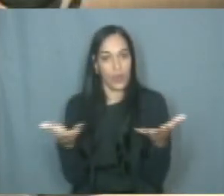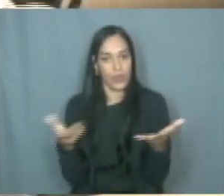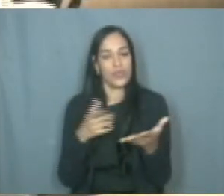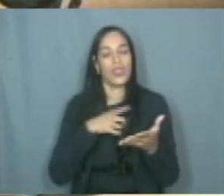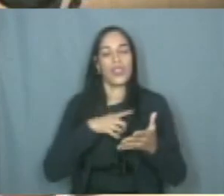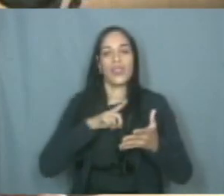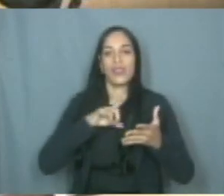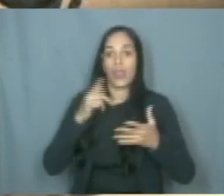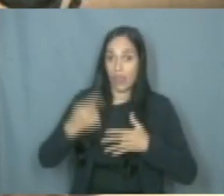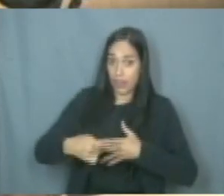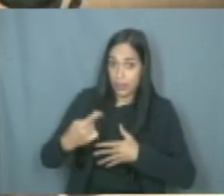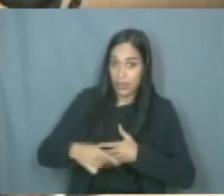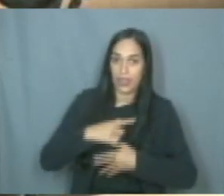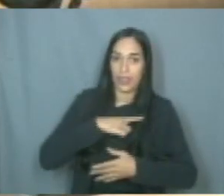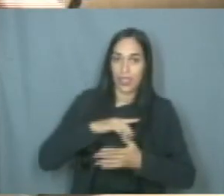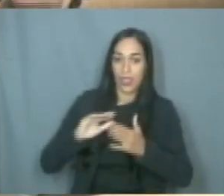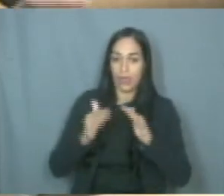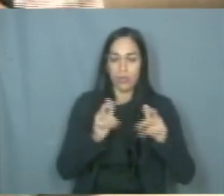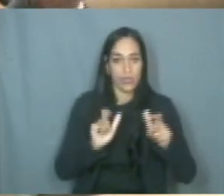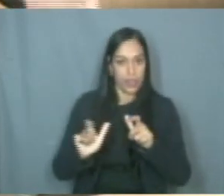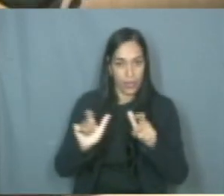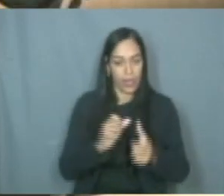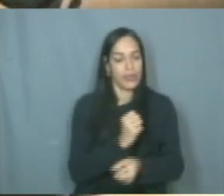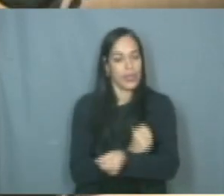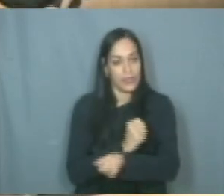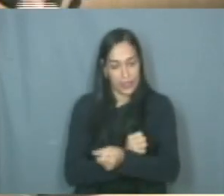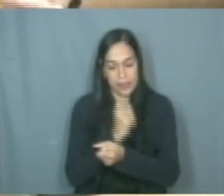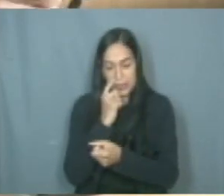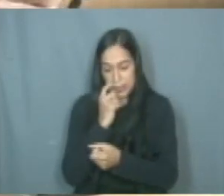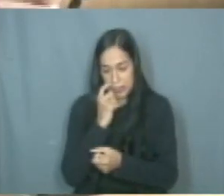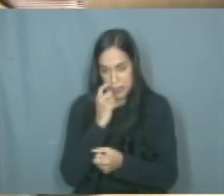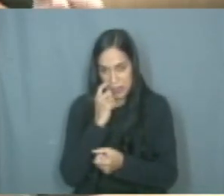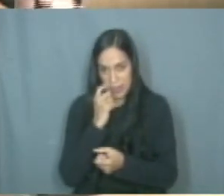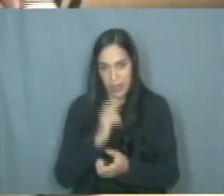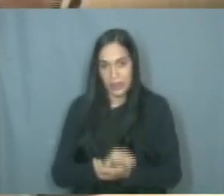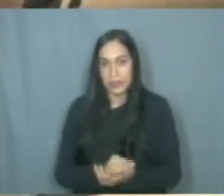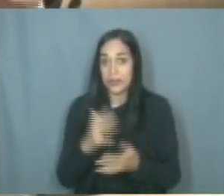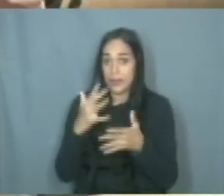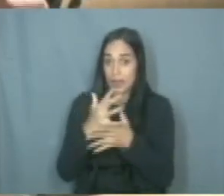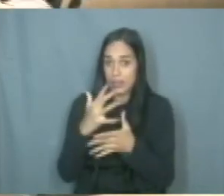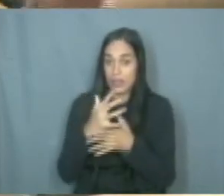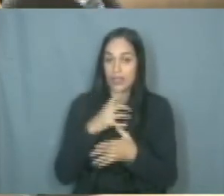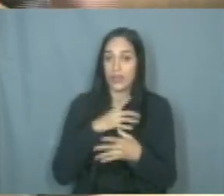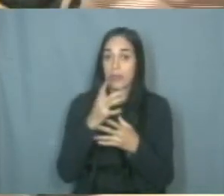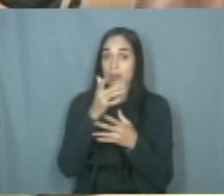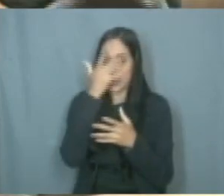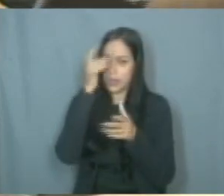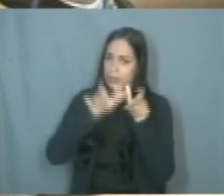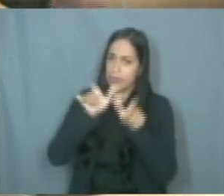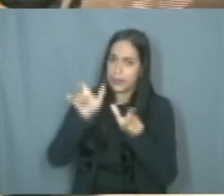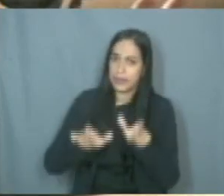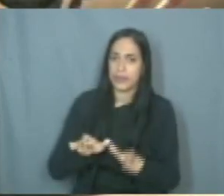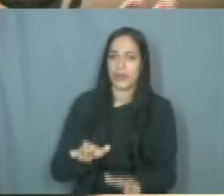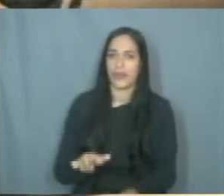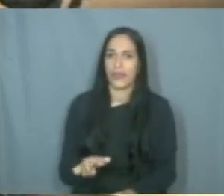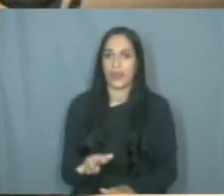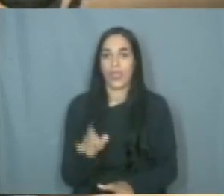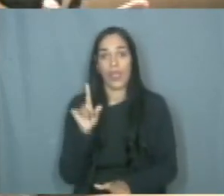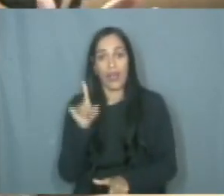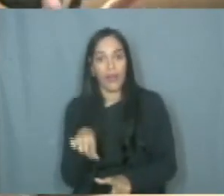cracolândia na cidade. Só que essas pessoas, que muitos podem olhar assim, esses são os